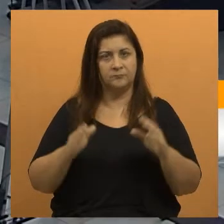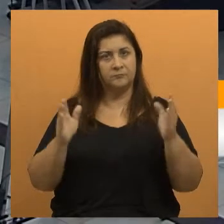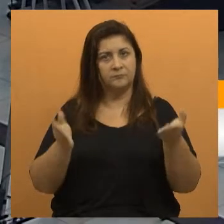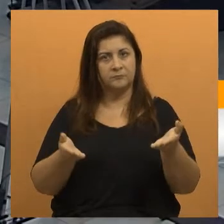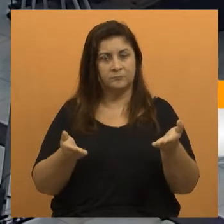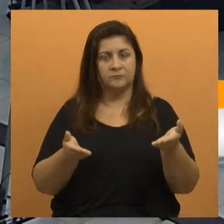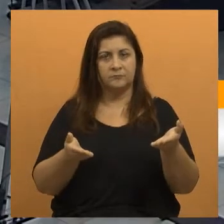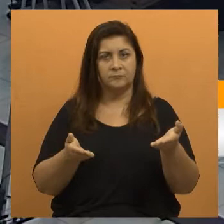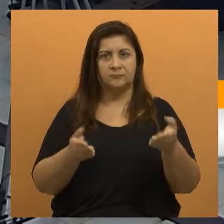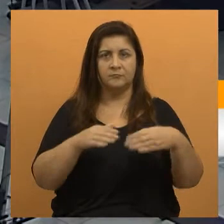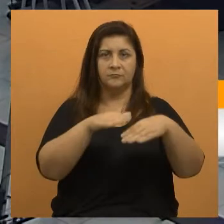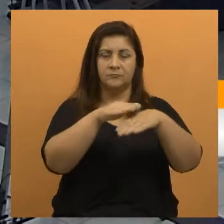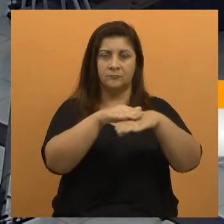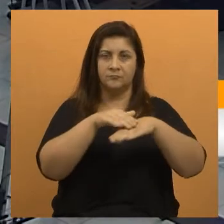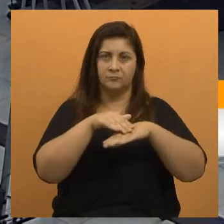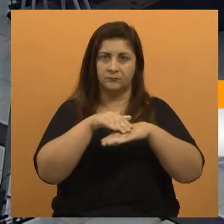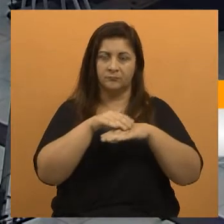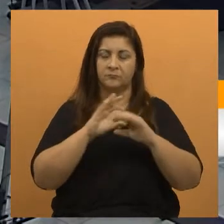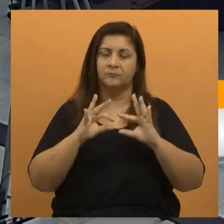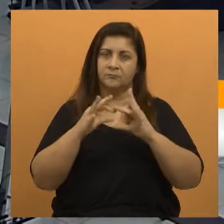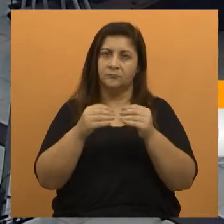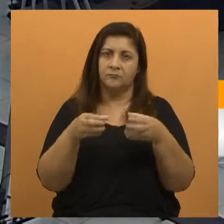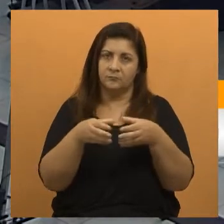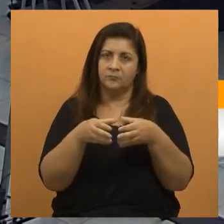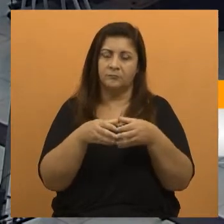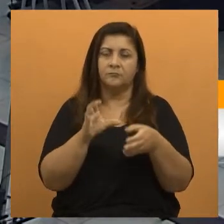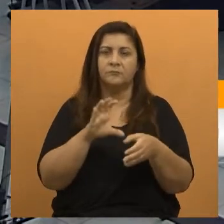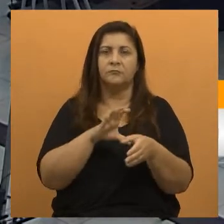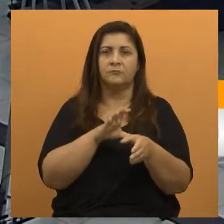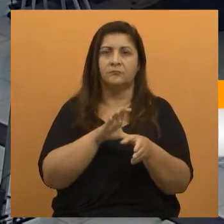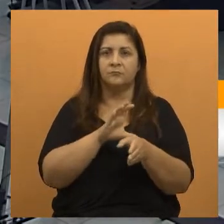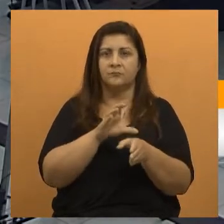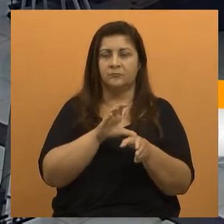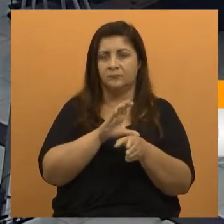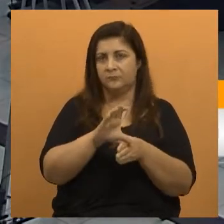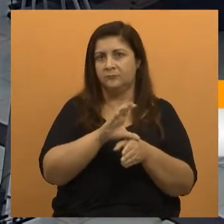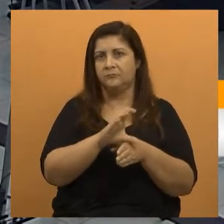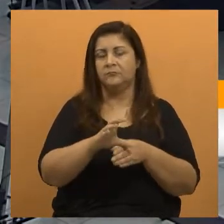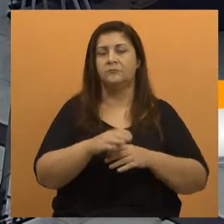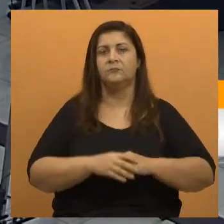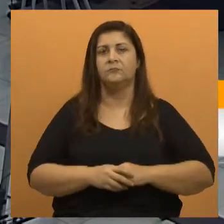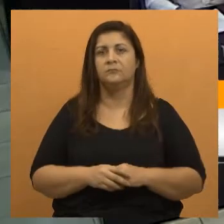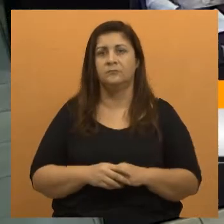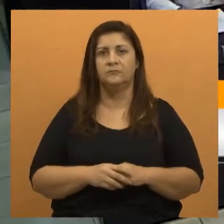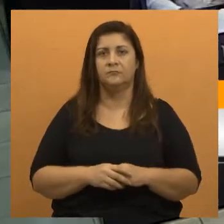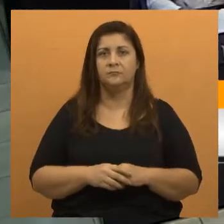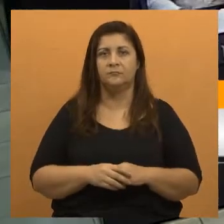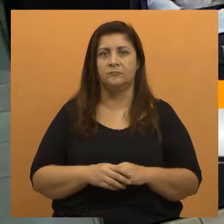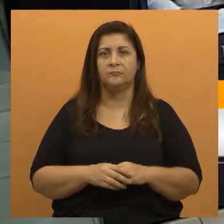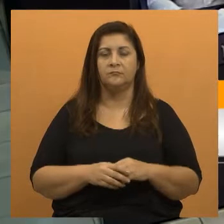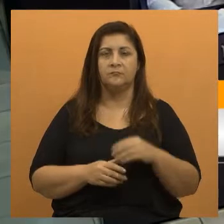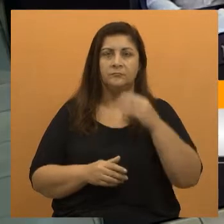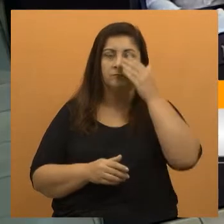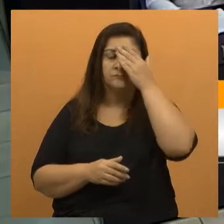membros do Conseg da cidade de Jacareí, que estão presentes na plenária.